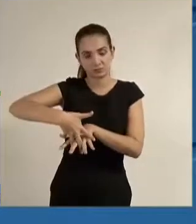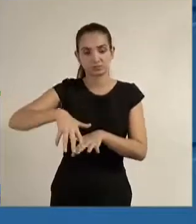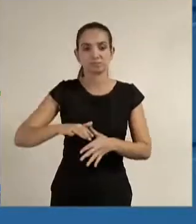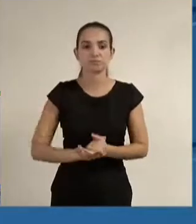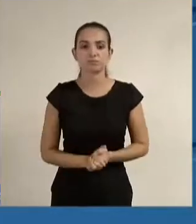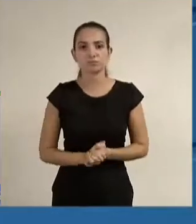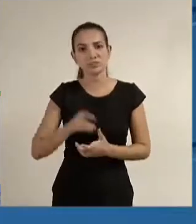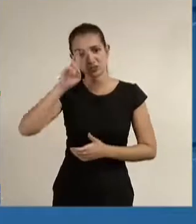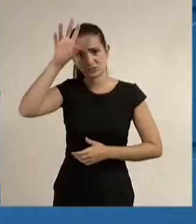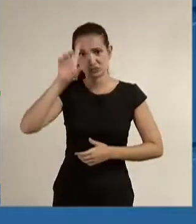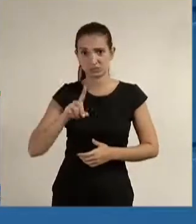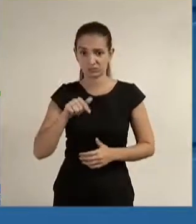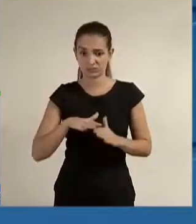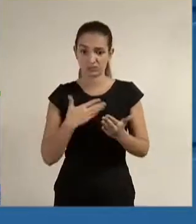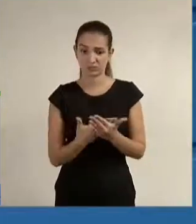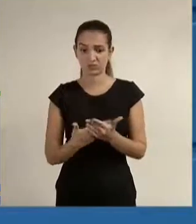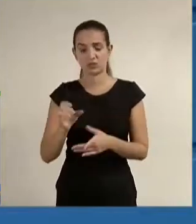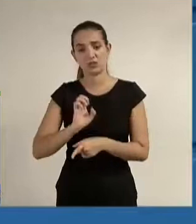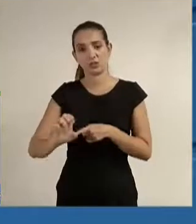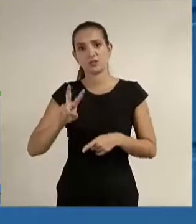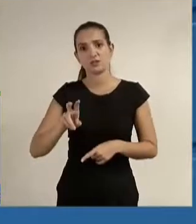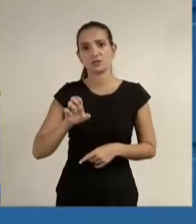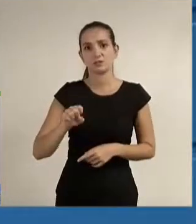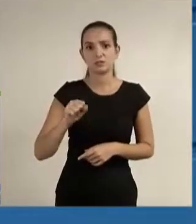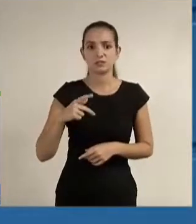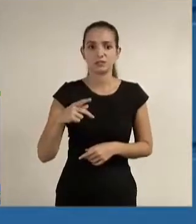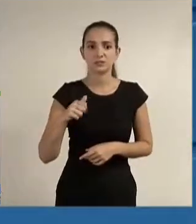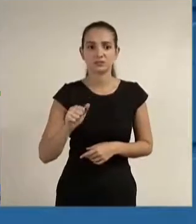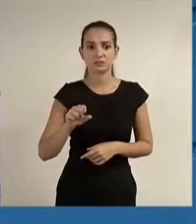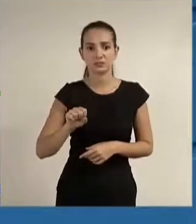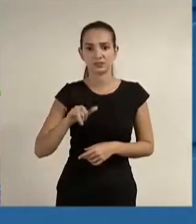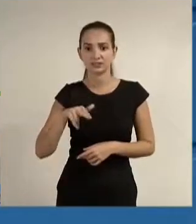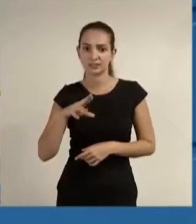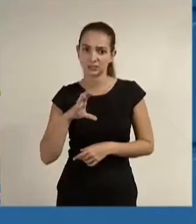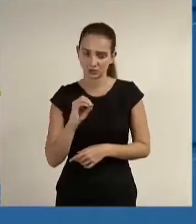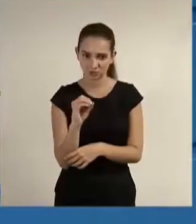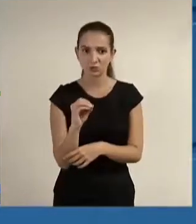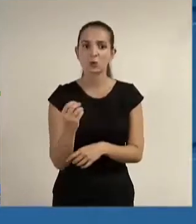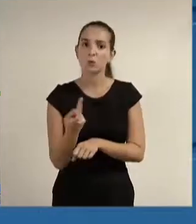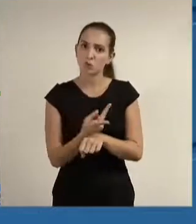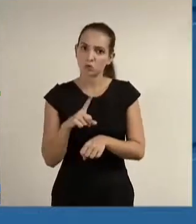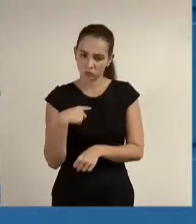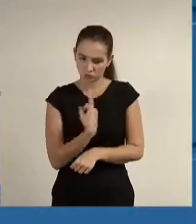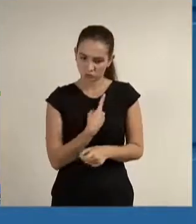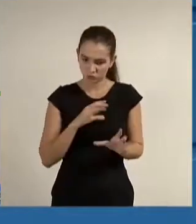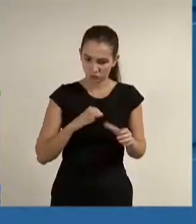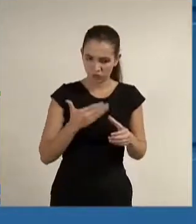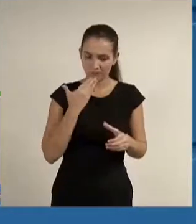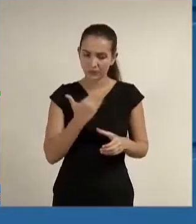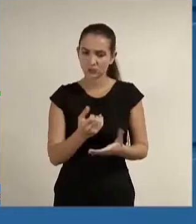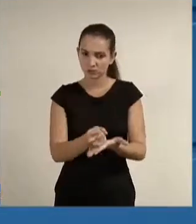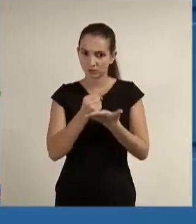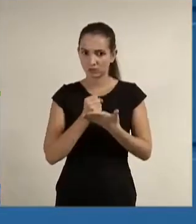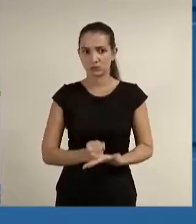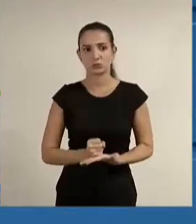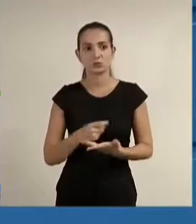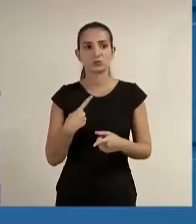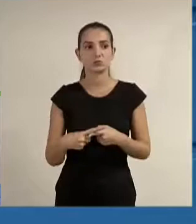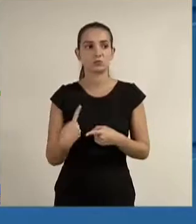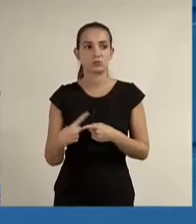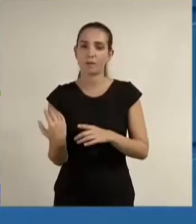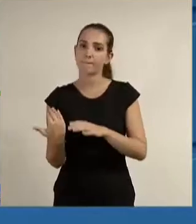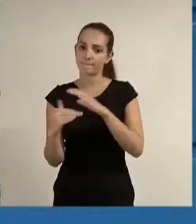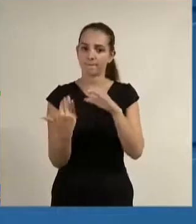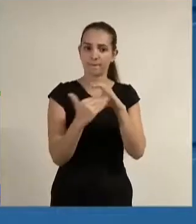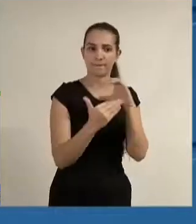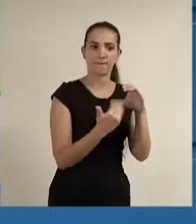A direção colegiada da Escola Estadual Vespasiano Martins procurou o nosso mandato solicitando apoio para encaminhar